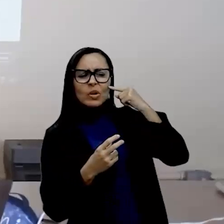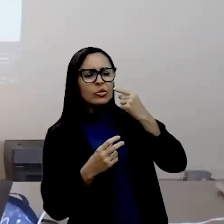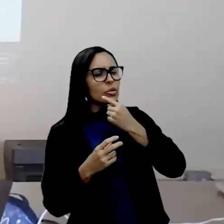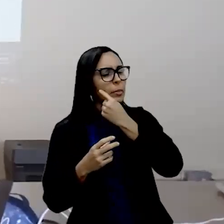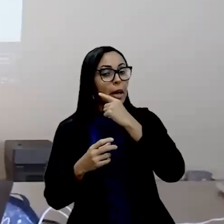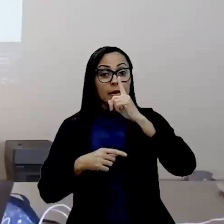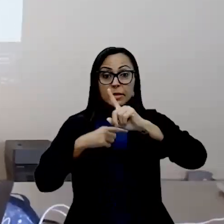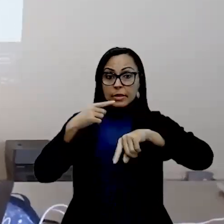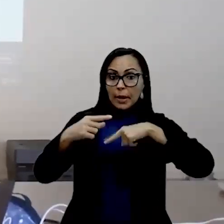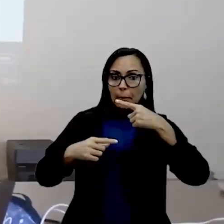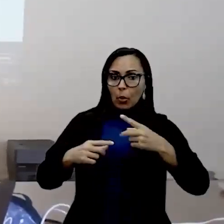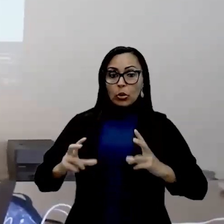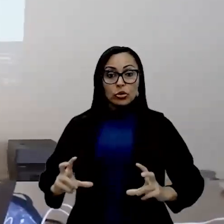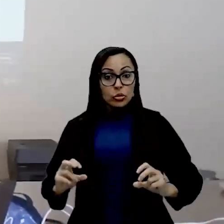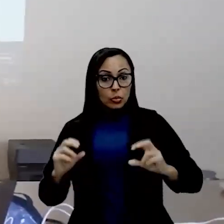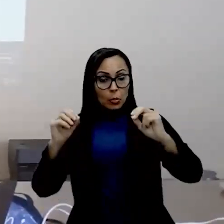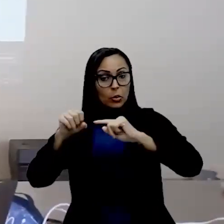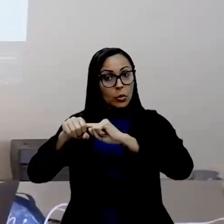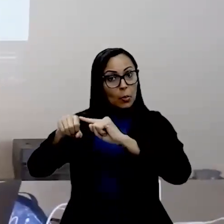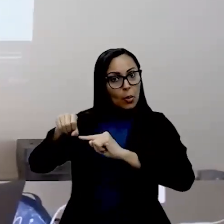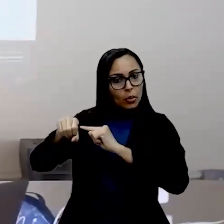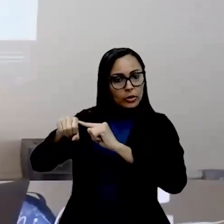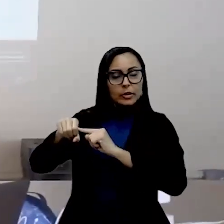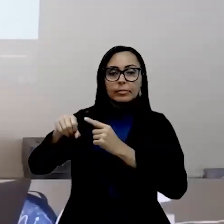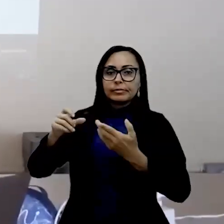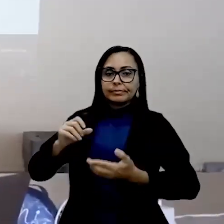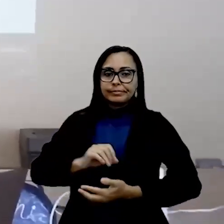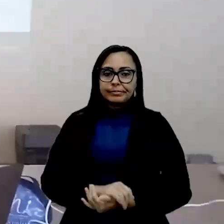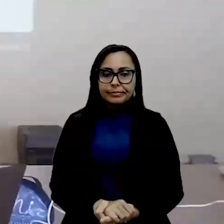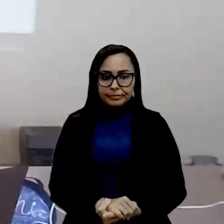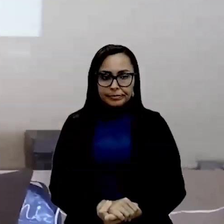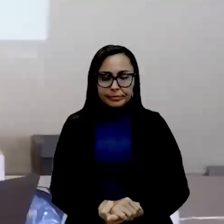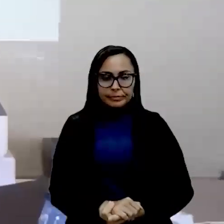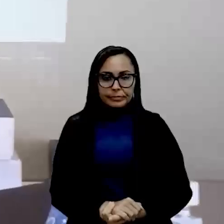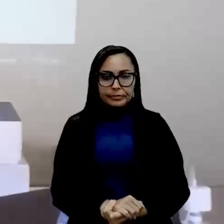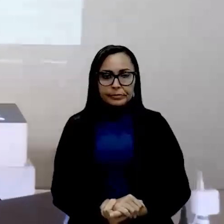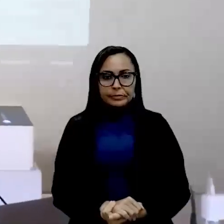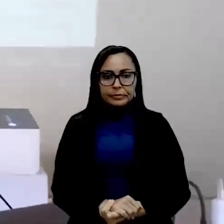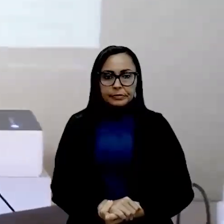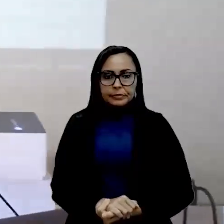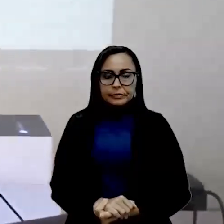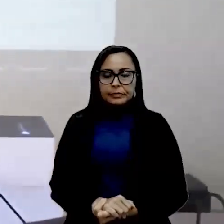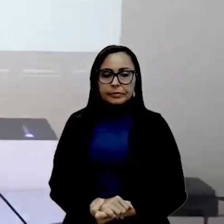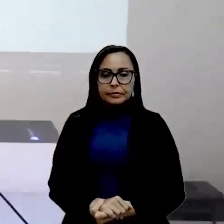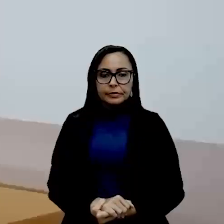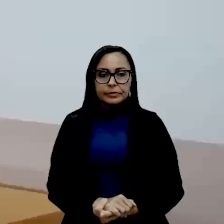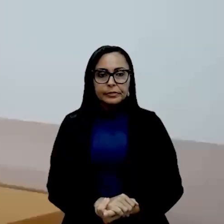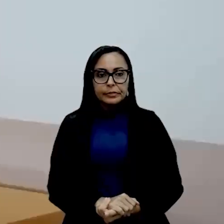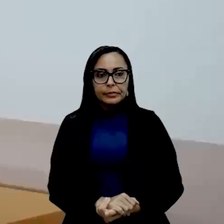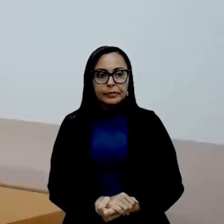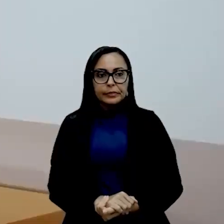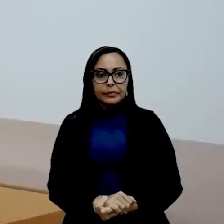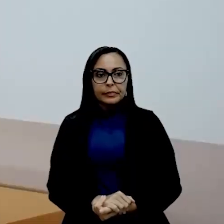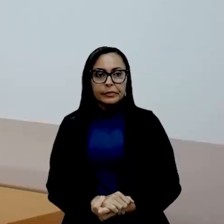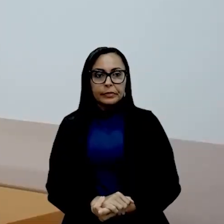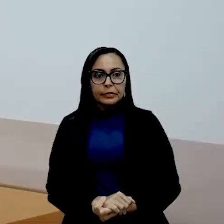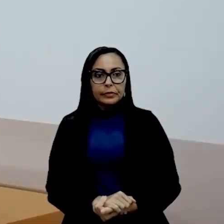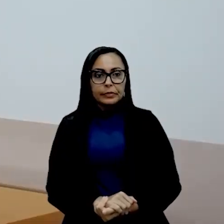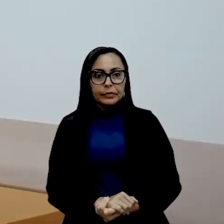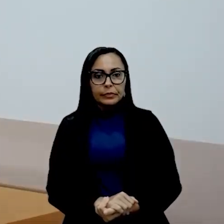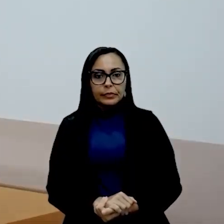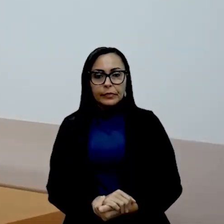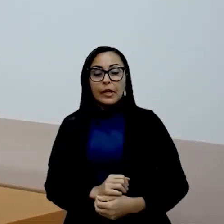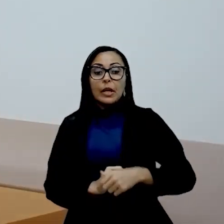o tumor de próstata é o câncer mais prevalente na população masculina do Brasil. Tá? Como falei, é o segundo